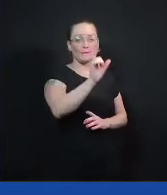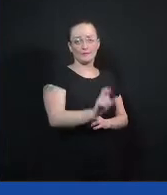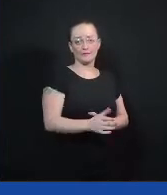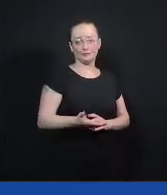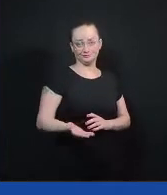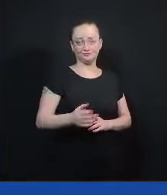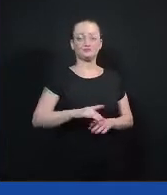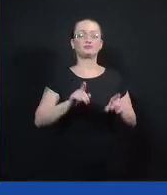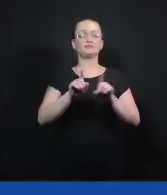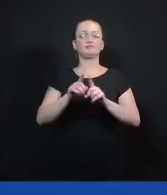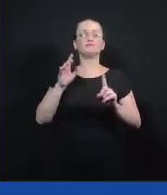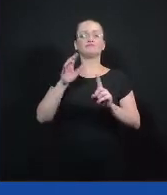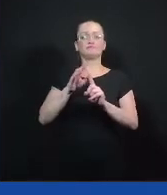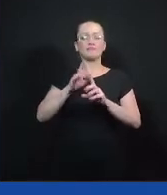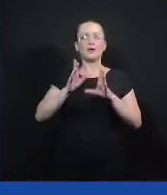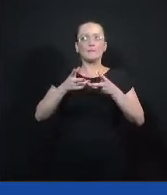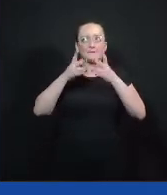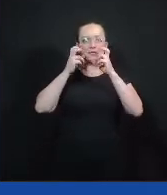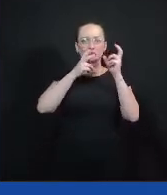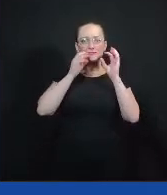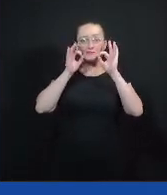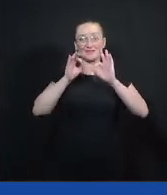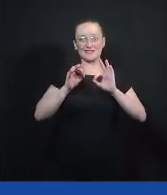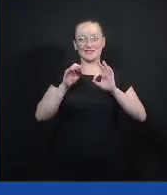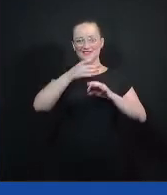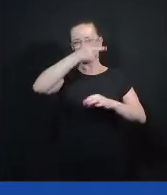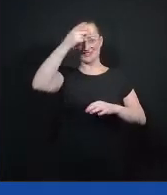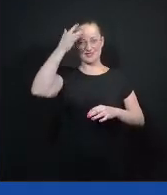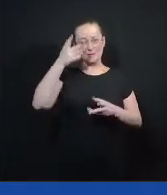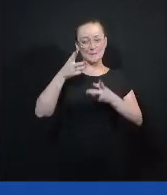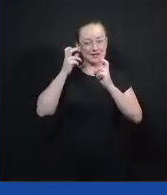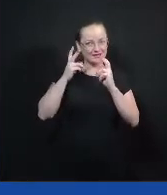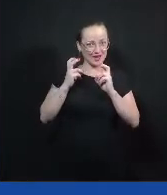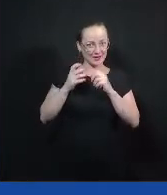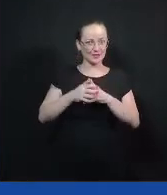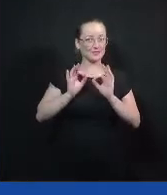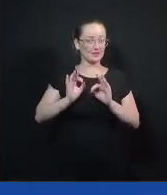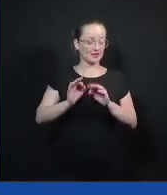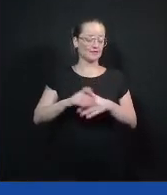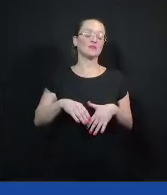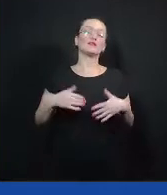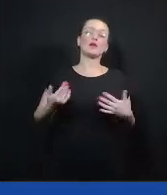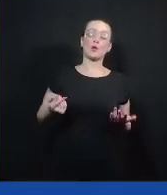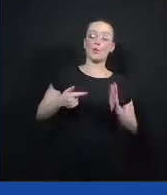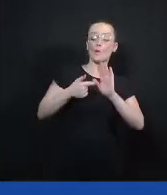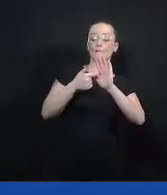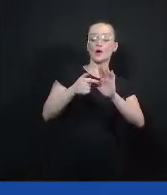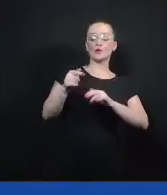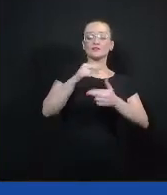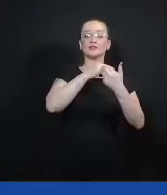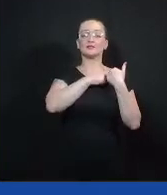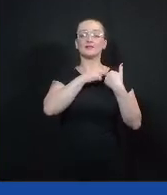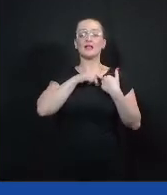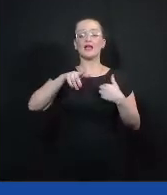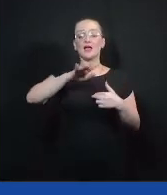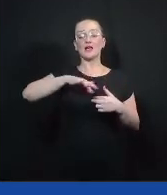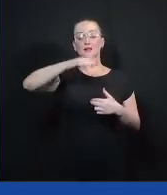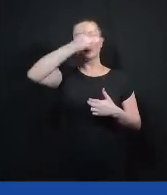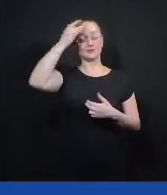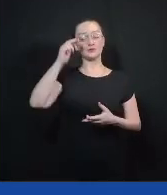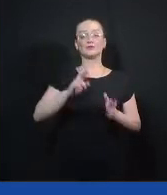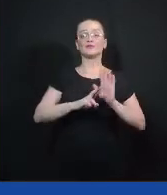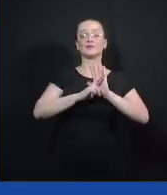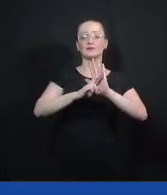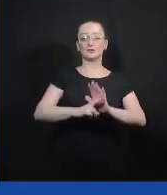têm efeitos muito tangíveis na vida das pessoas. Então, isso mostra quanta responsabilidade esses representantes,